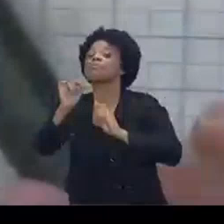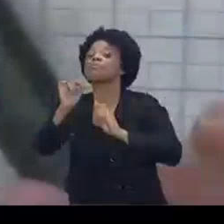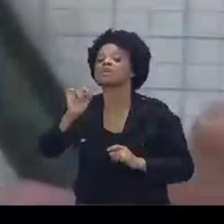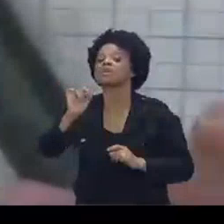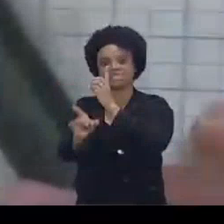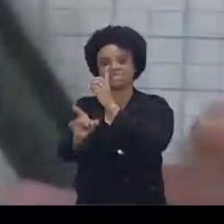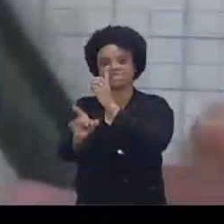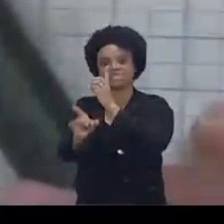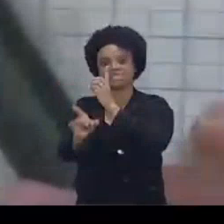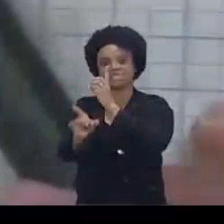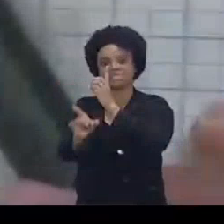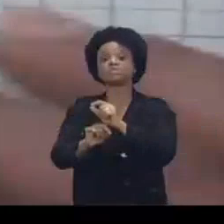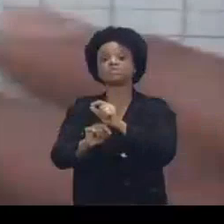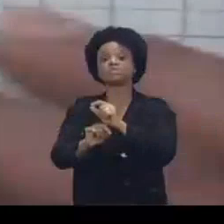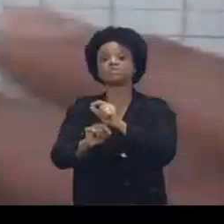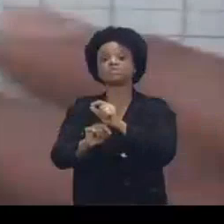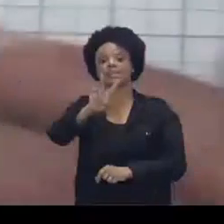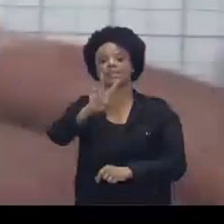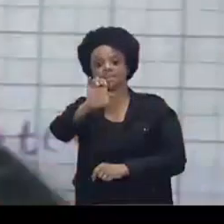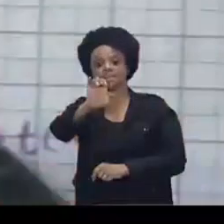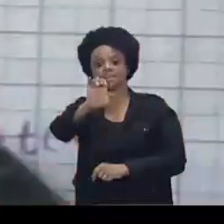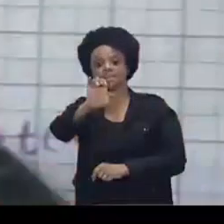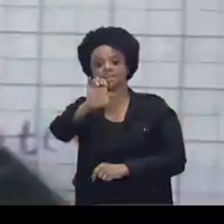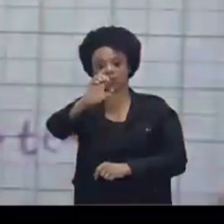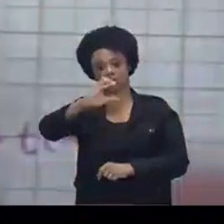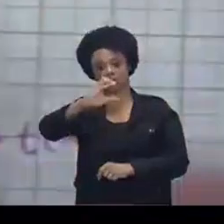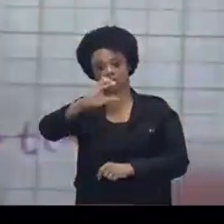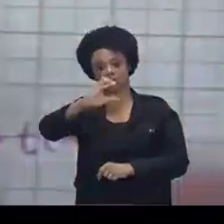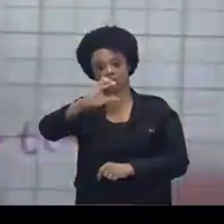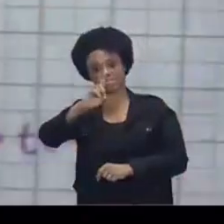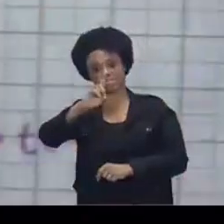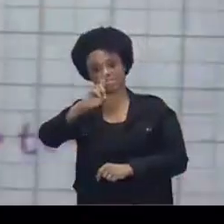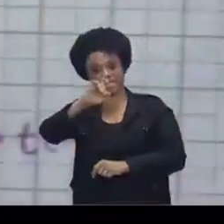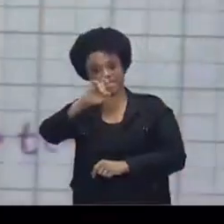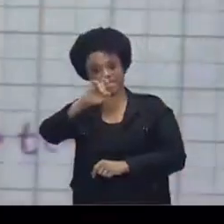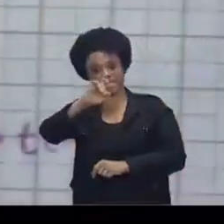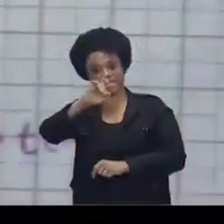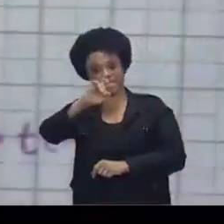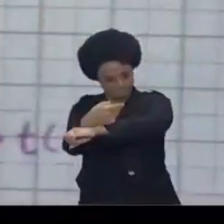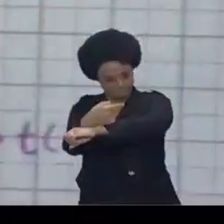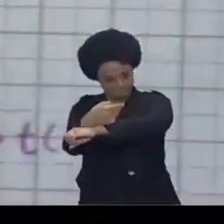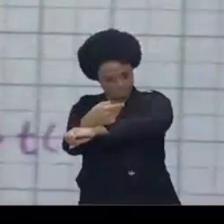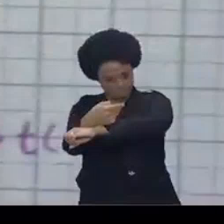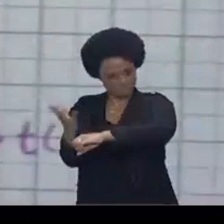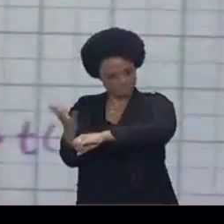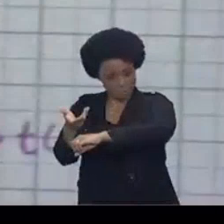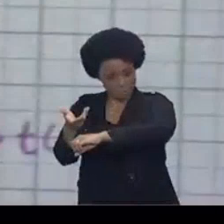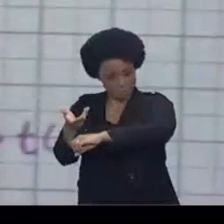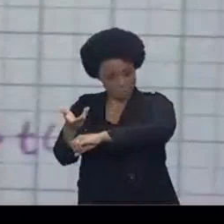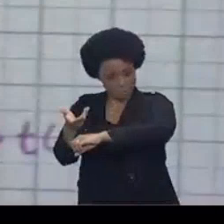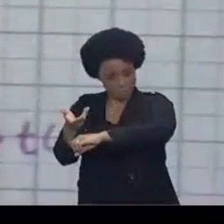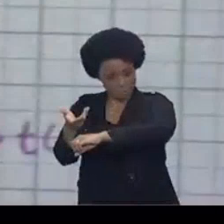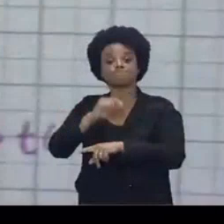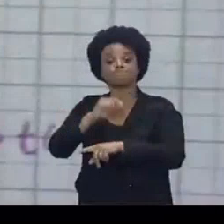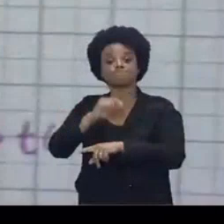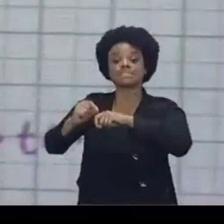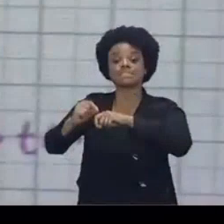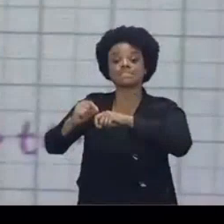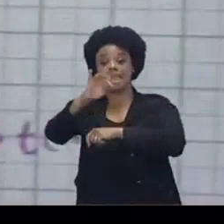a velocidade. Posição por tempo, a sua reta vai sempre se referir à